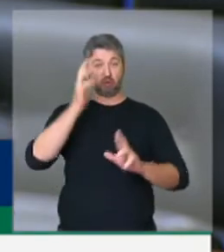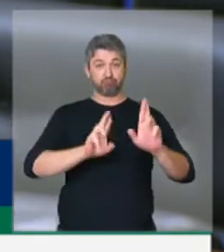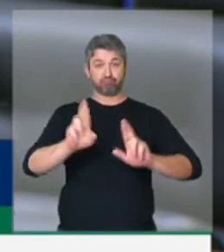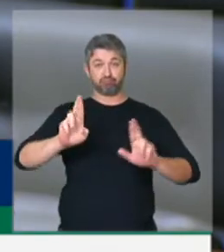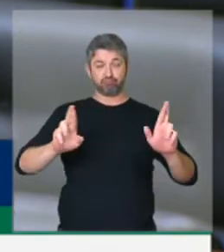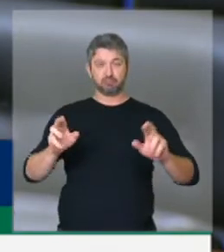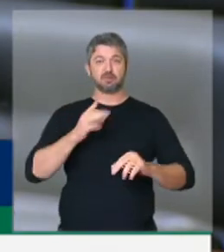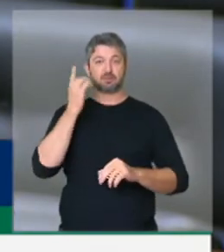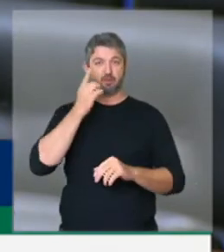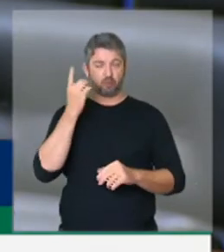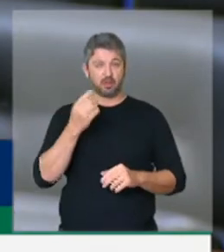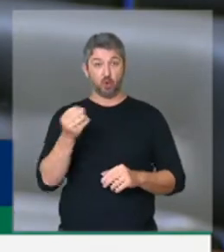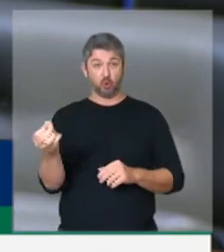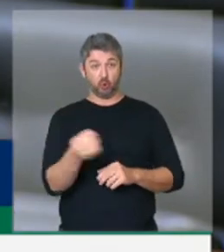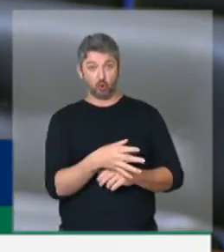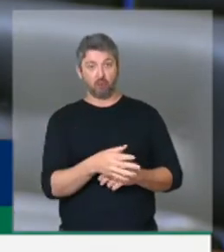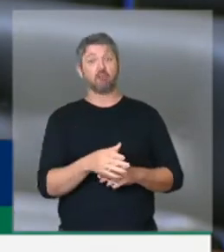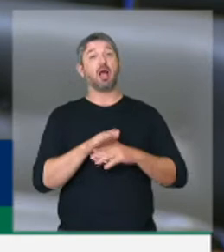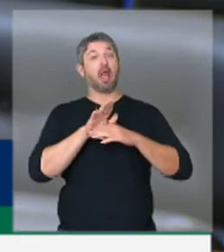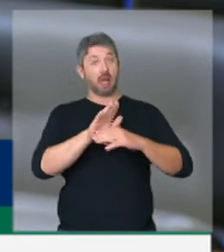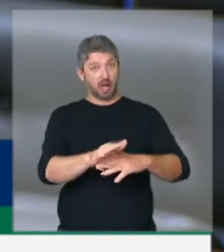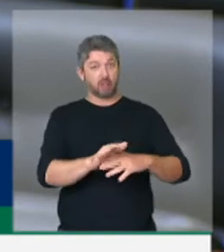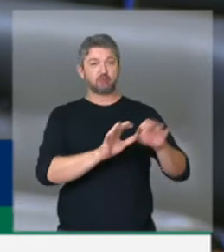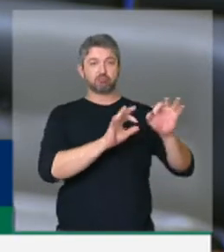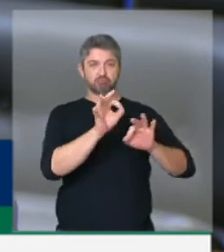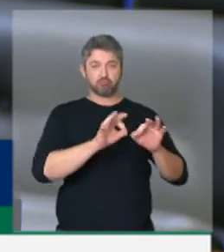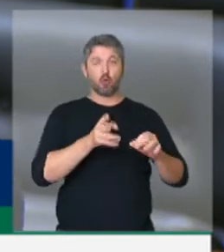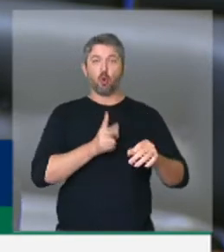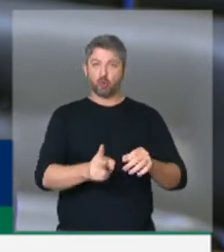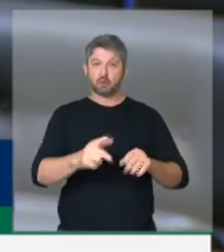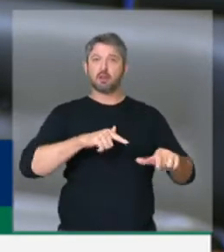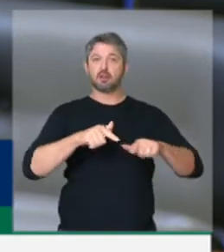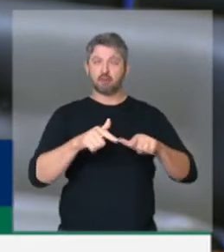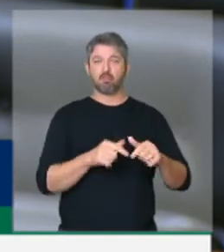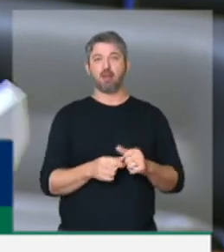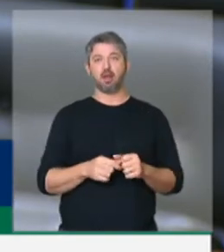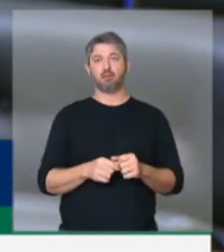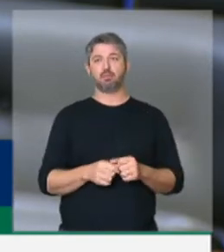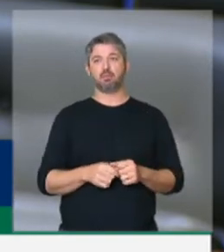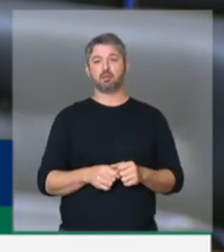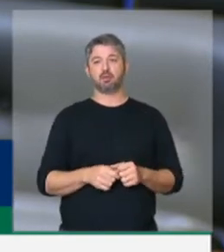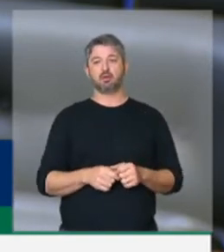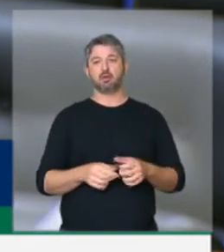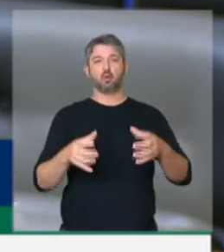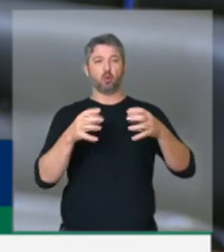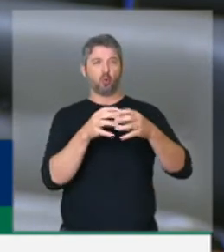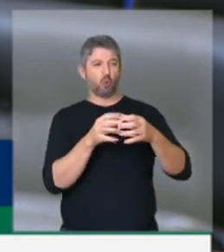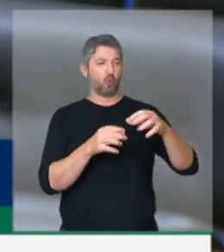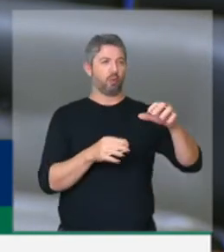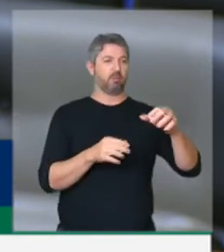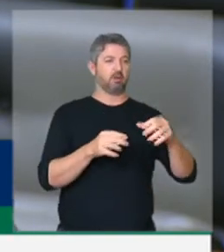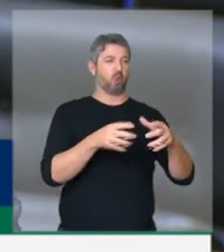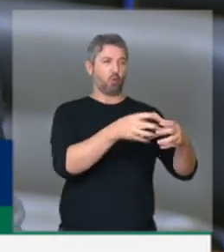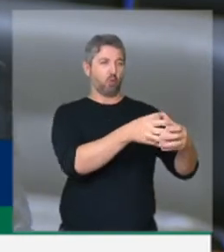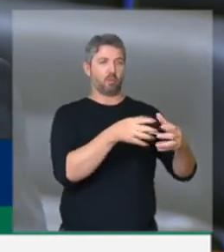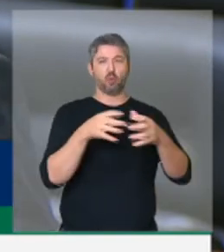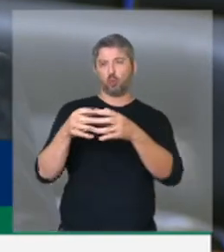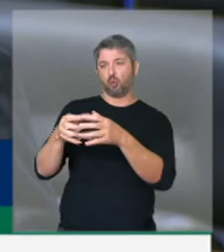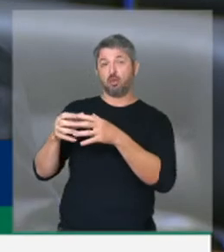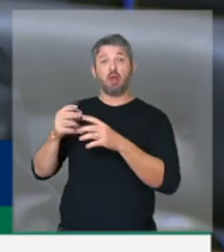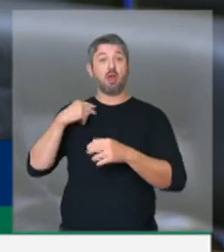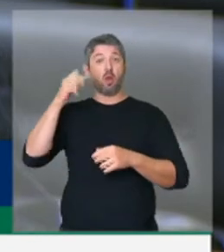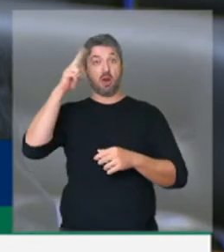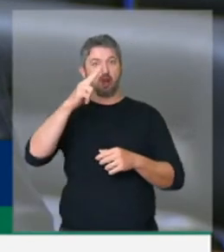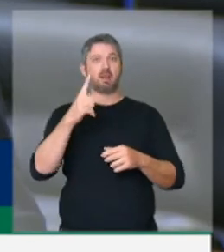novos atores e atoras ajudaram a continuar esse trabalho. Seja um grupo daqui, um grupo dali, eu me lembro de vários grupos que nós